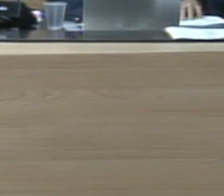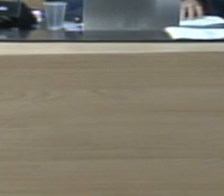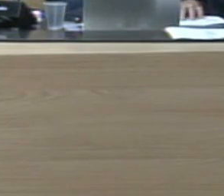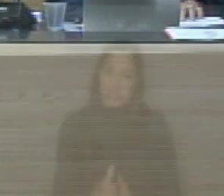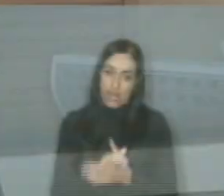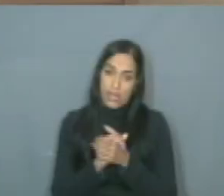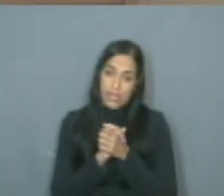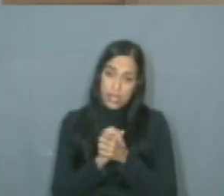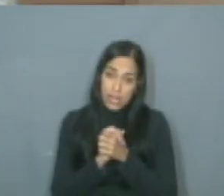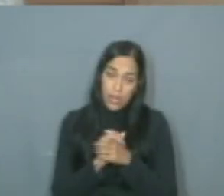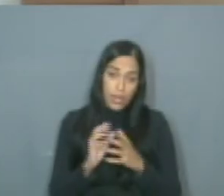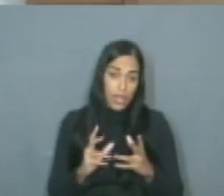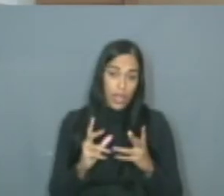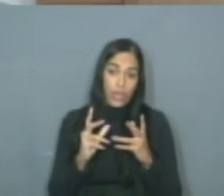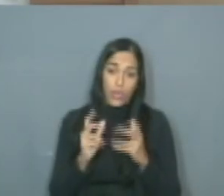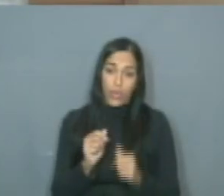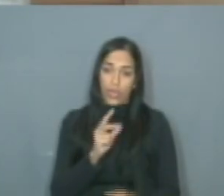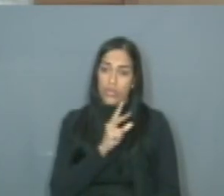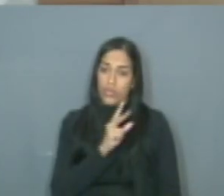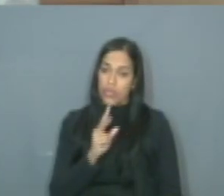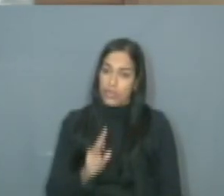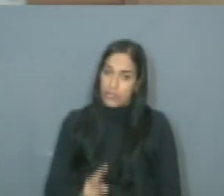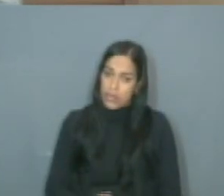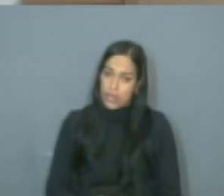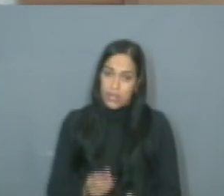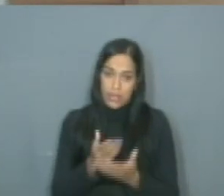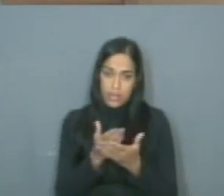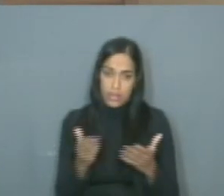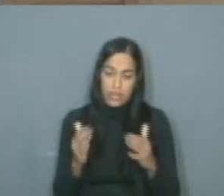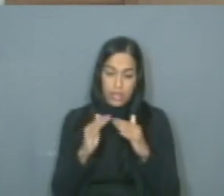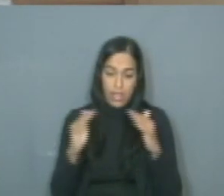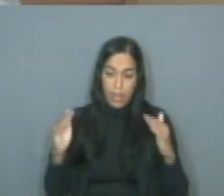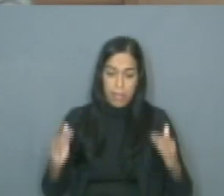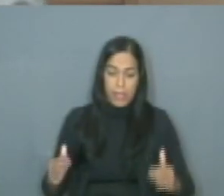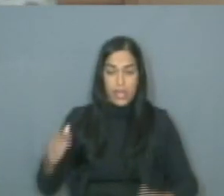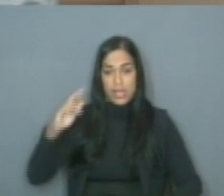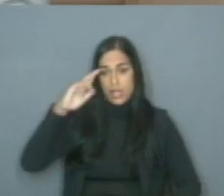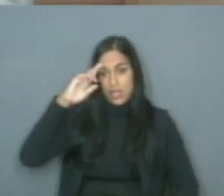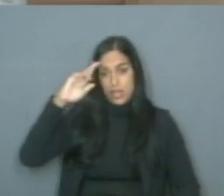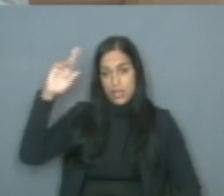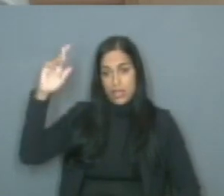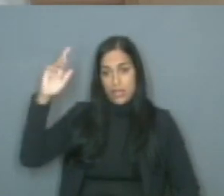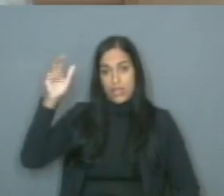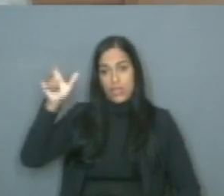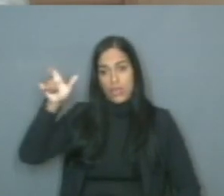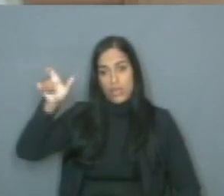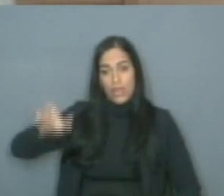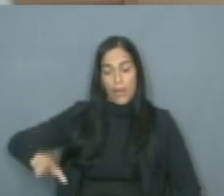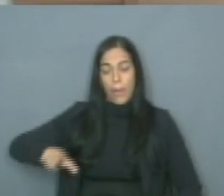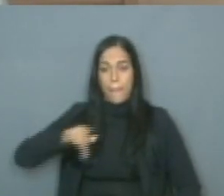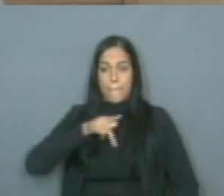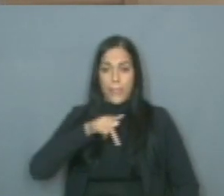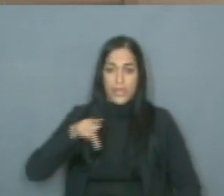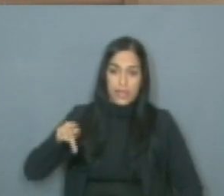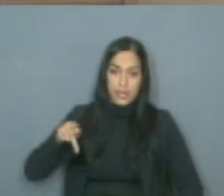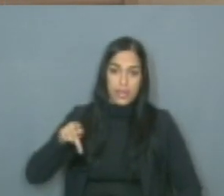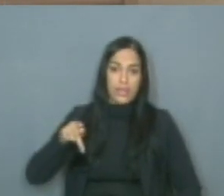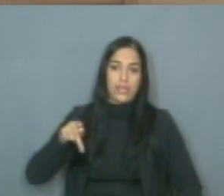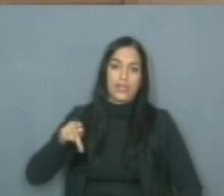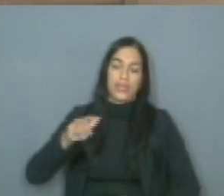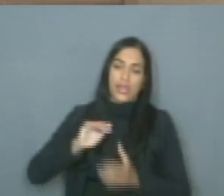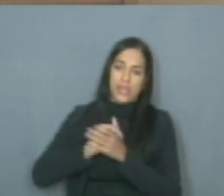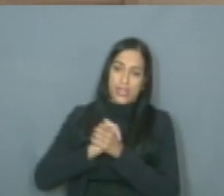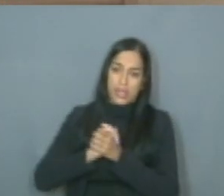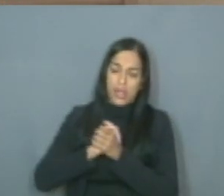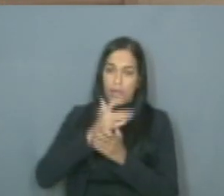Quero saudar todos os vereadores, saudar a mesa diretora, na pessoa do nosso presidente, saudar